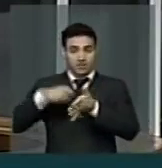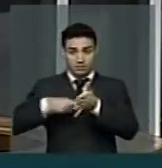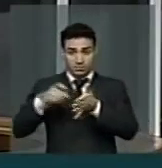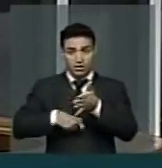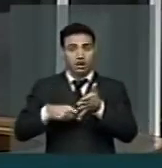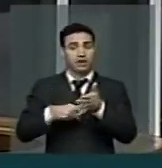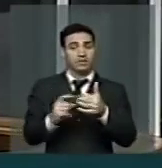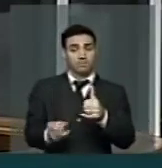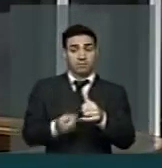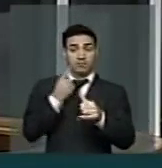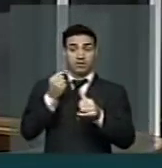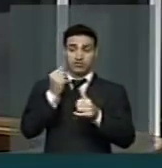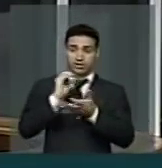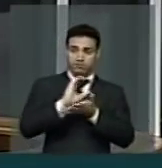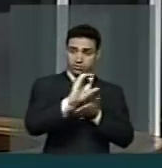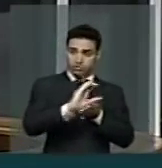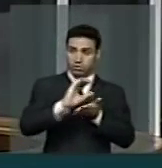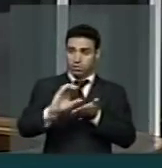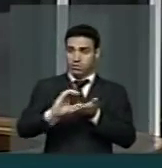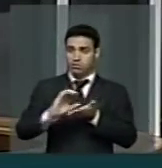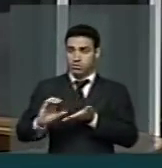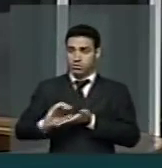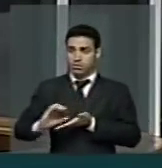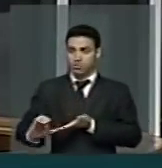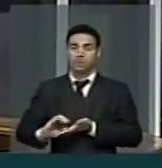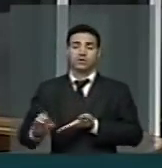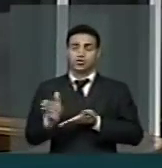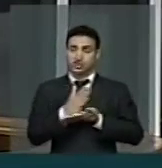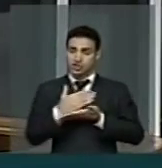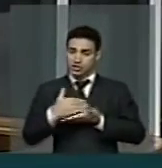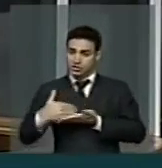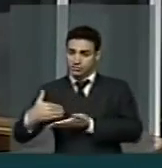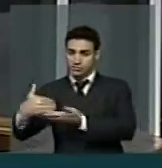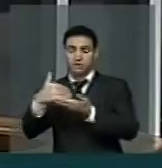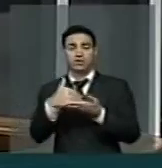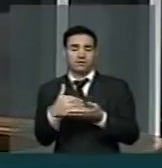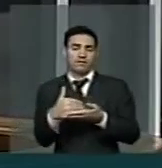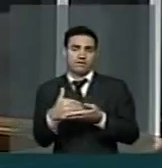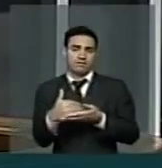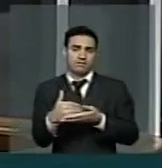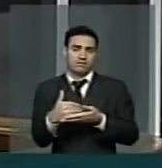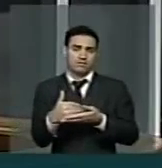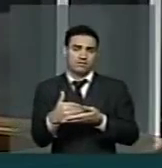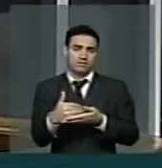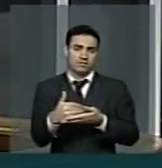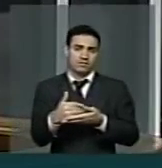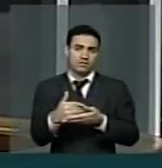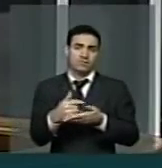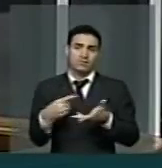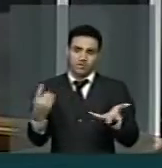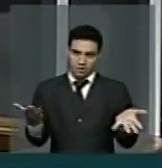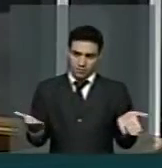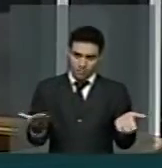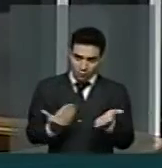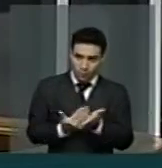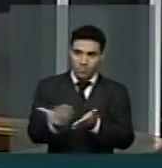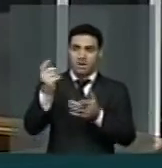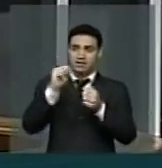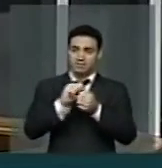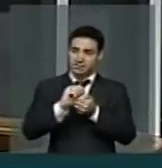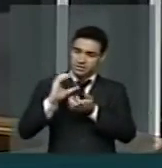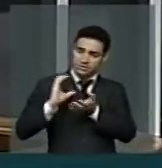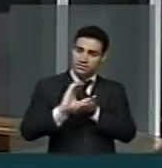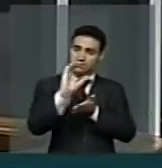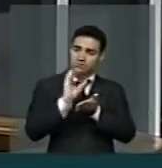primeiro transferência de renda e depois distribuição da renda. Comecemos, nesse momento, a transferência por